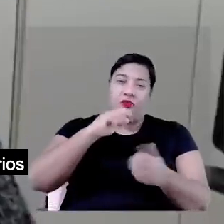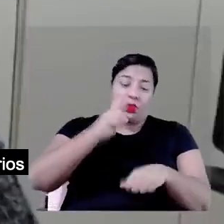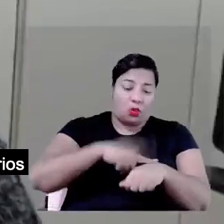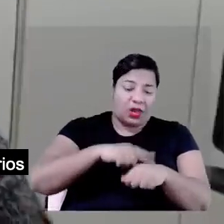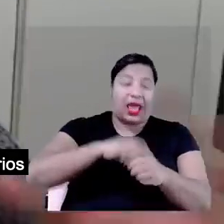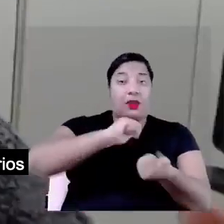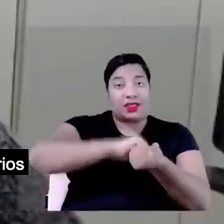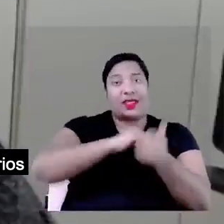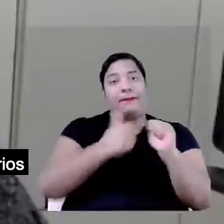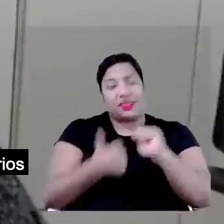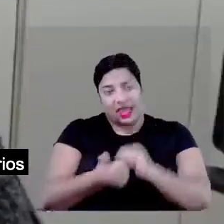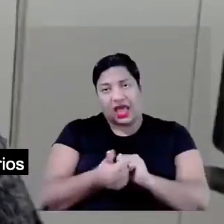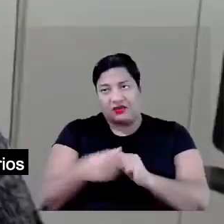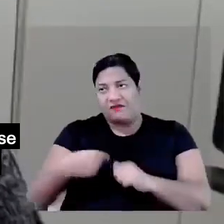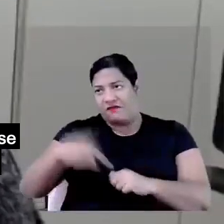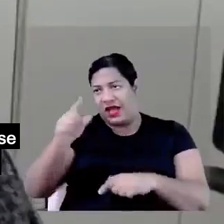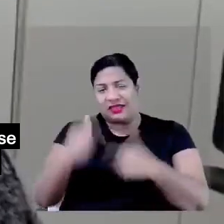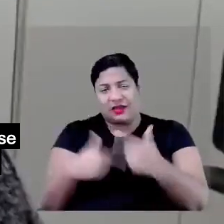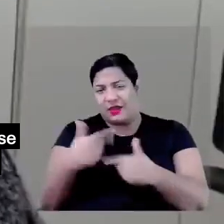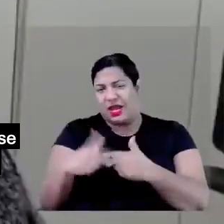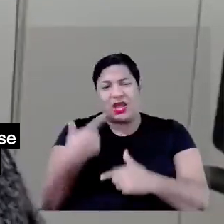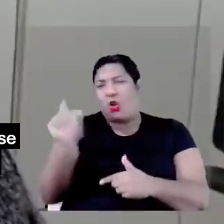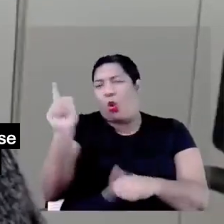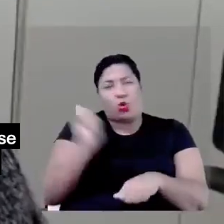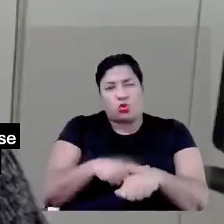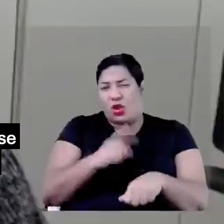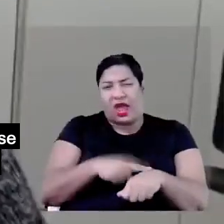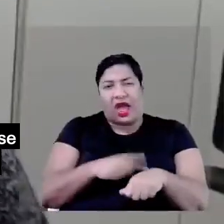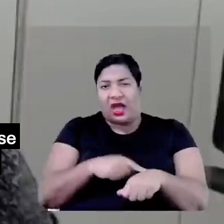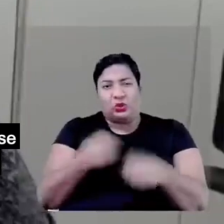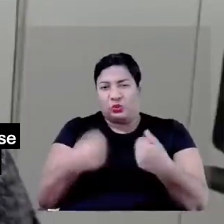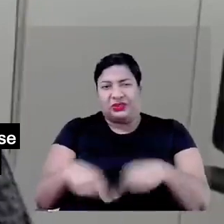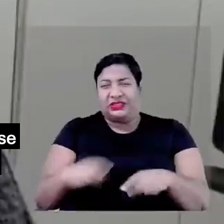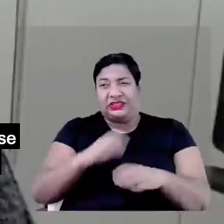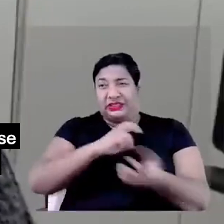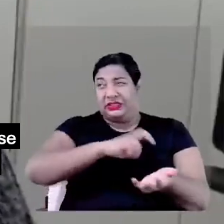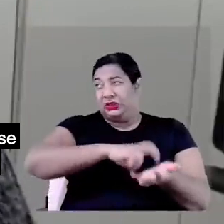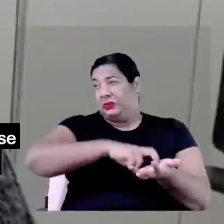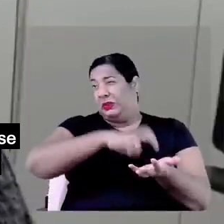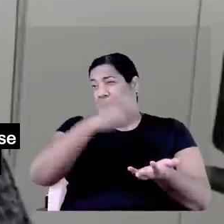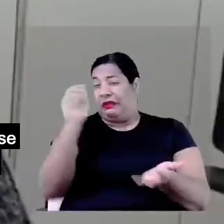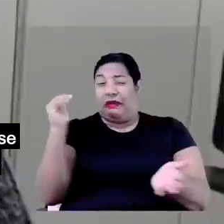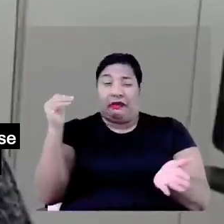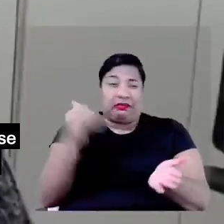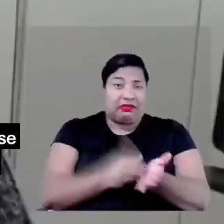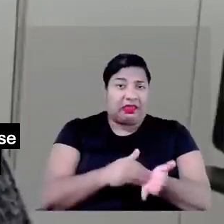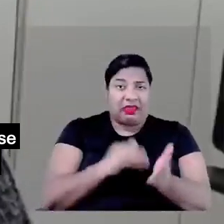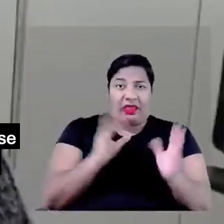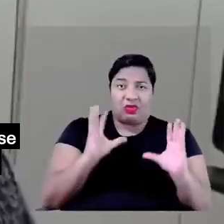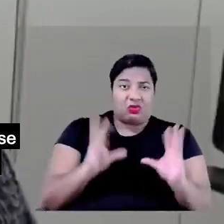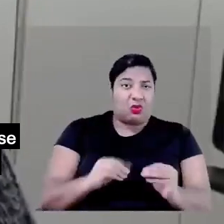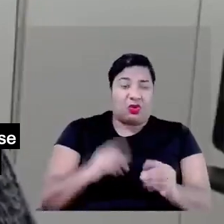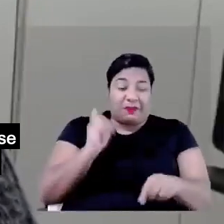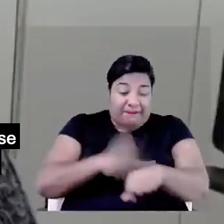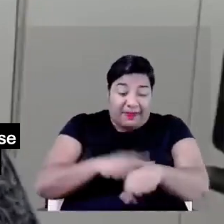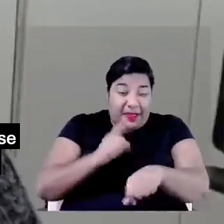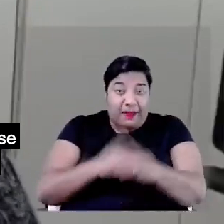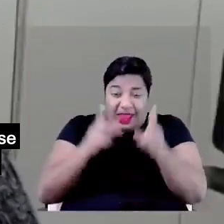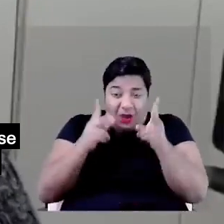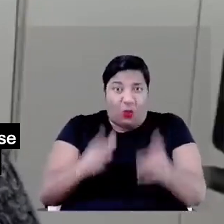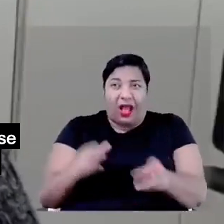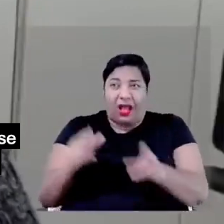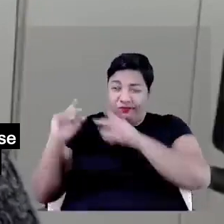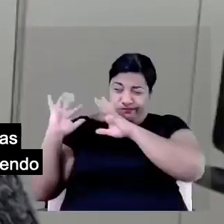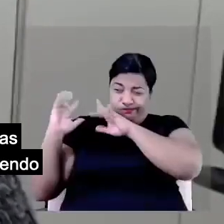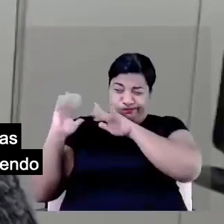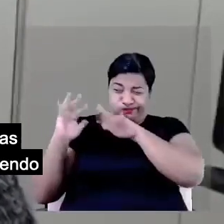dos horários, né, diferentes horários de jornadas de trabalho, para que as pessoas não precisem se deslocar todas no mesmo momento. A própria